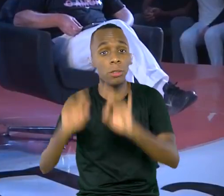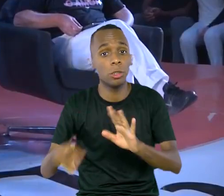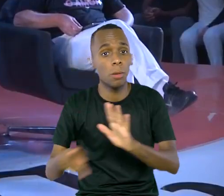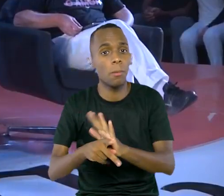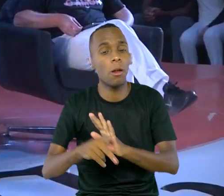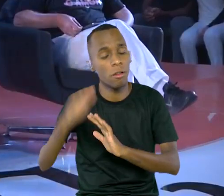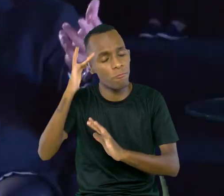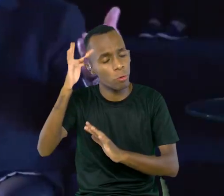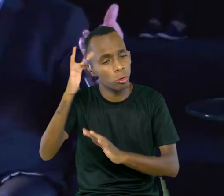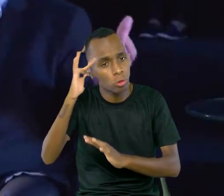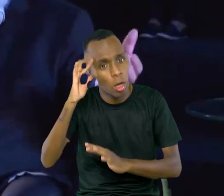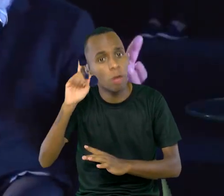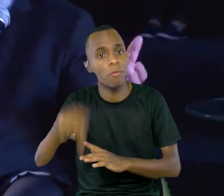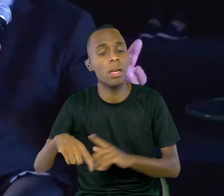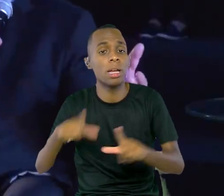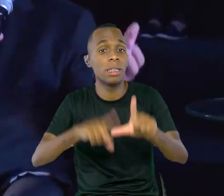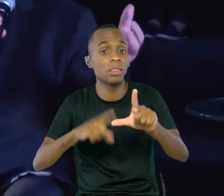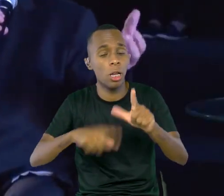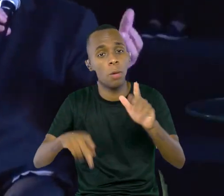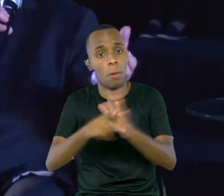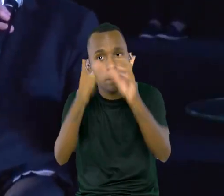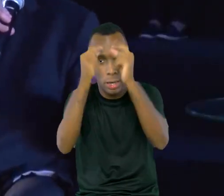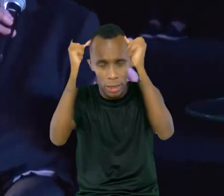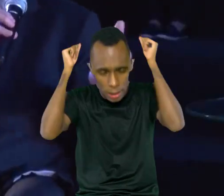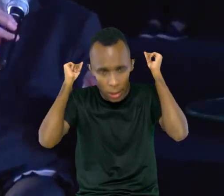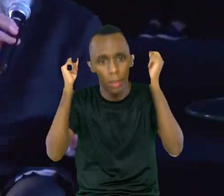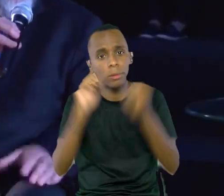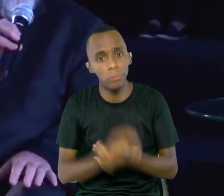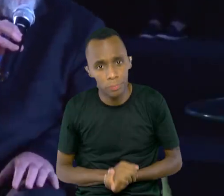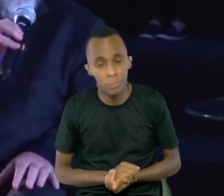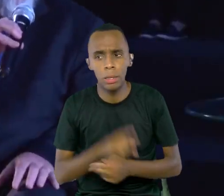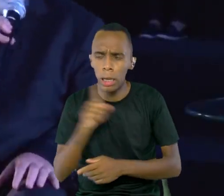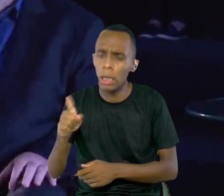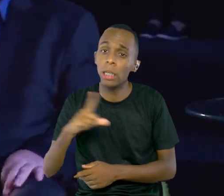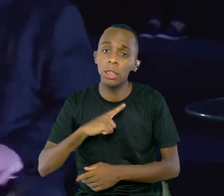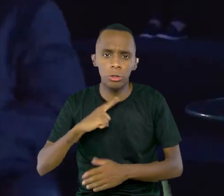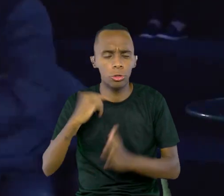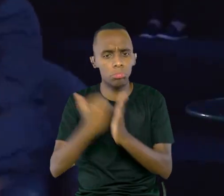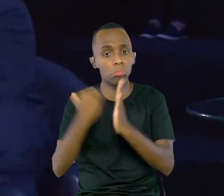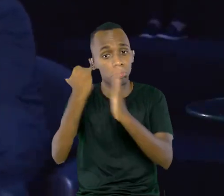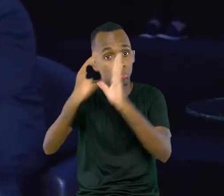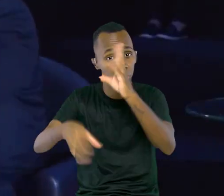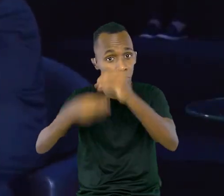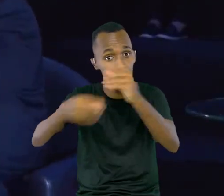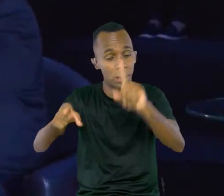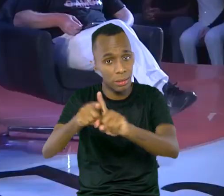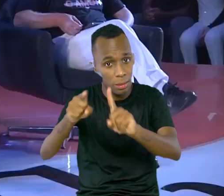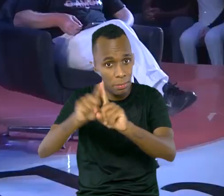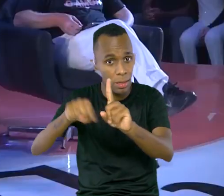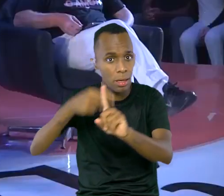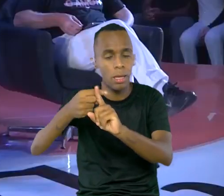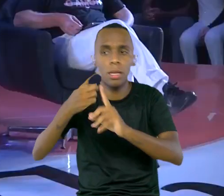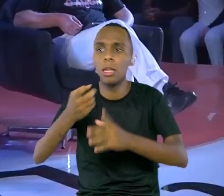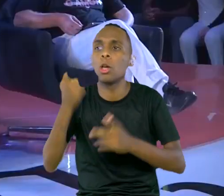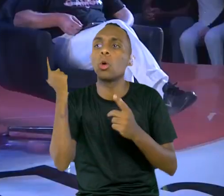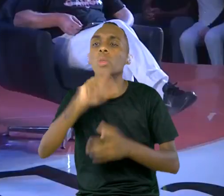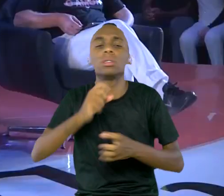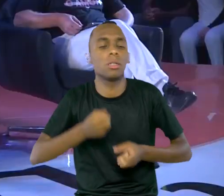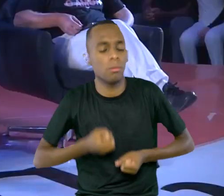de especialidade em filologia e literatura greco-romana clássica. E ele tinha uma vantagem adicional,